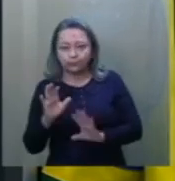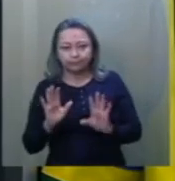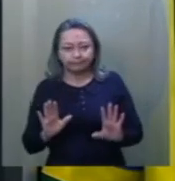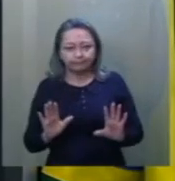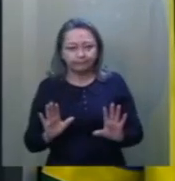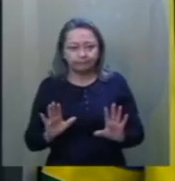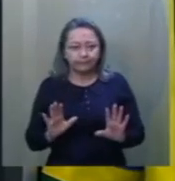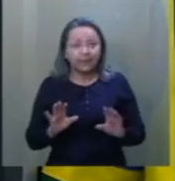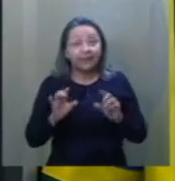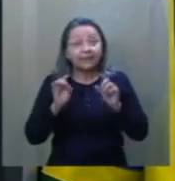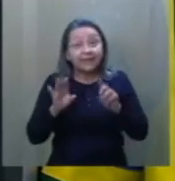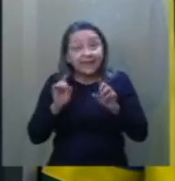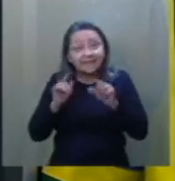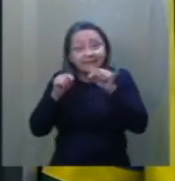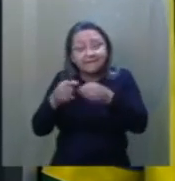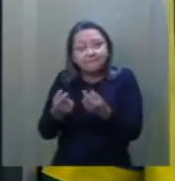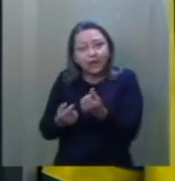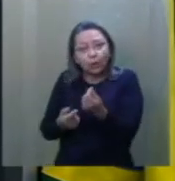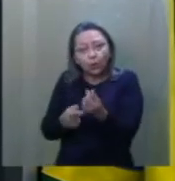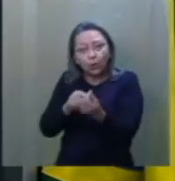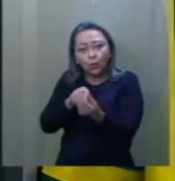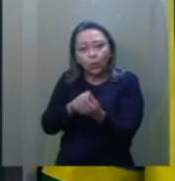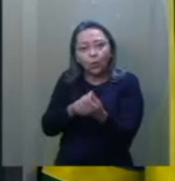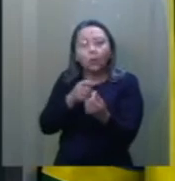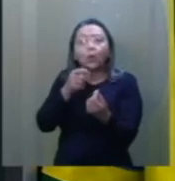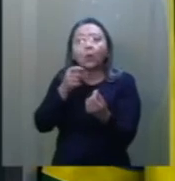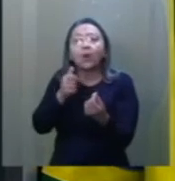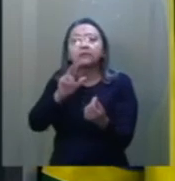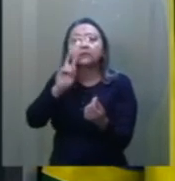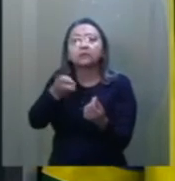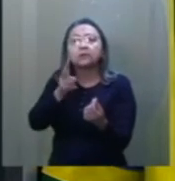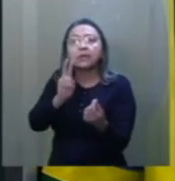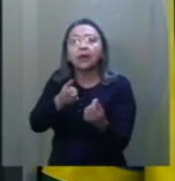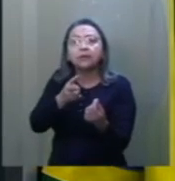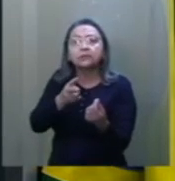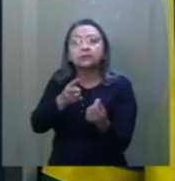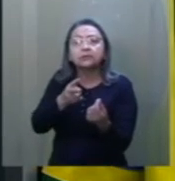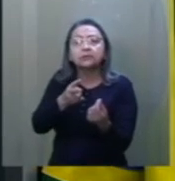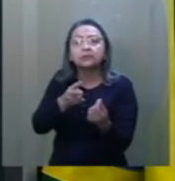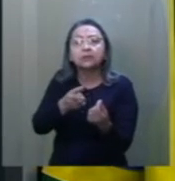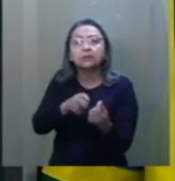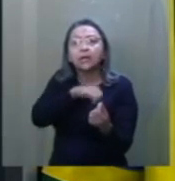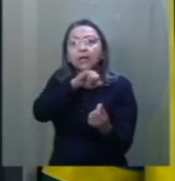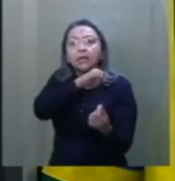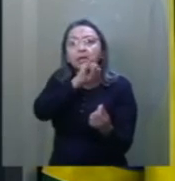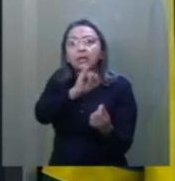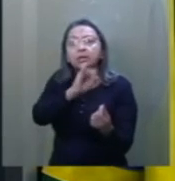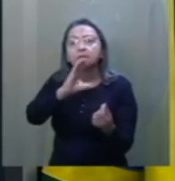Só em cima desse valor aqui são quase R$ 2,00 de ICMS.